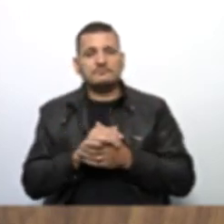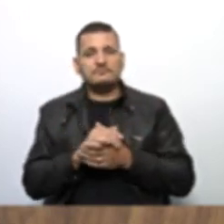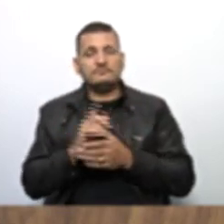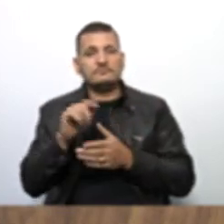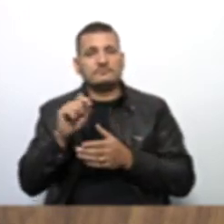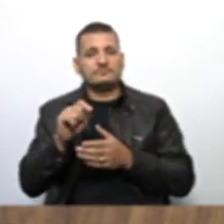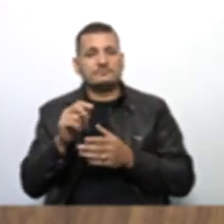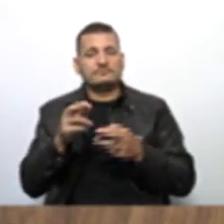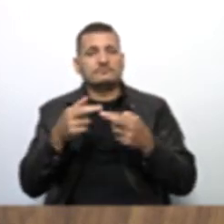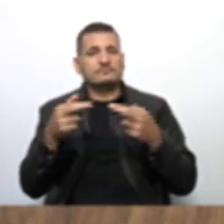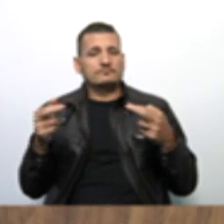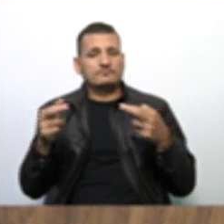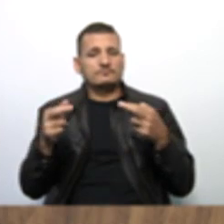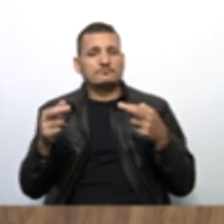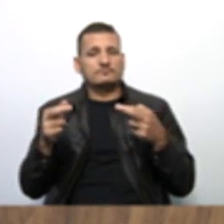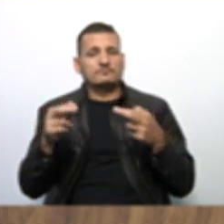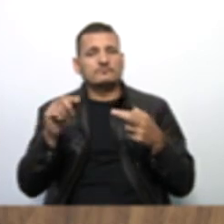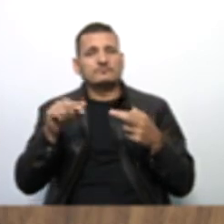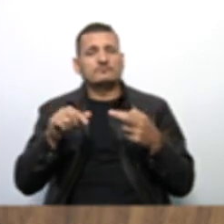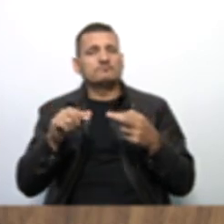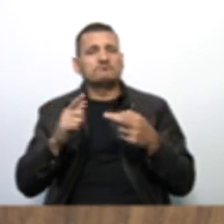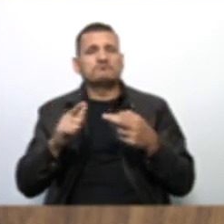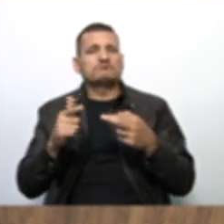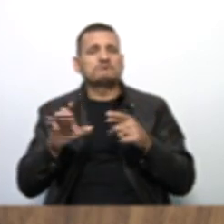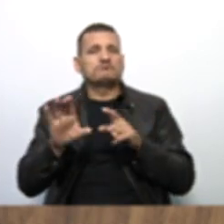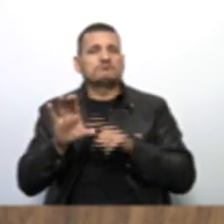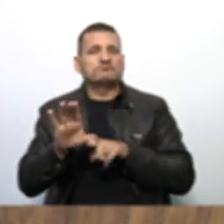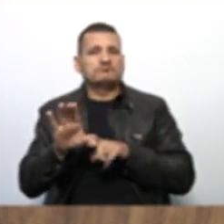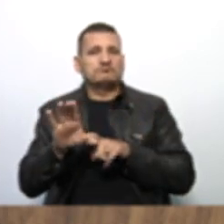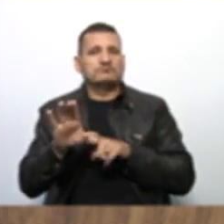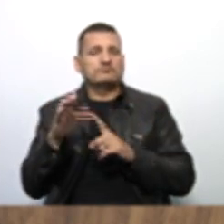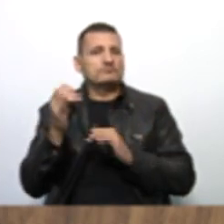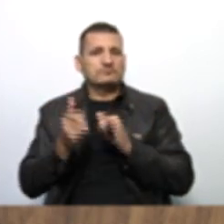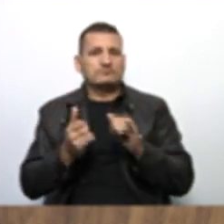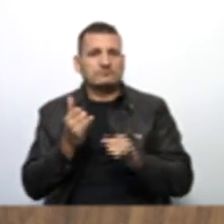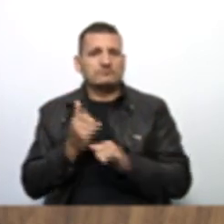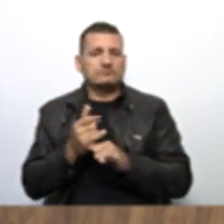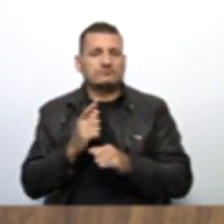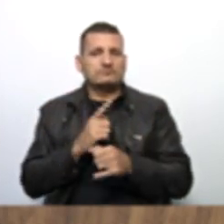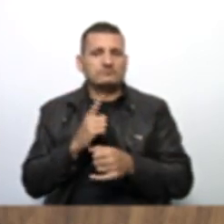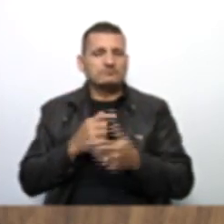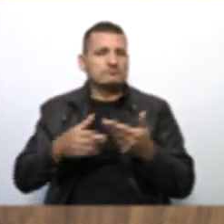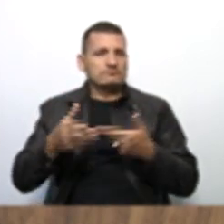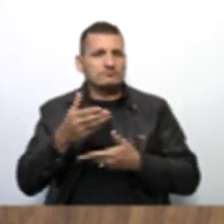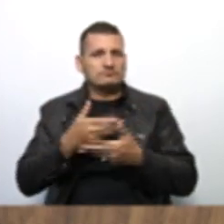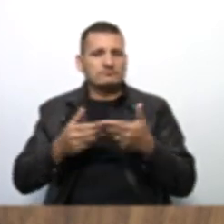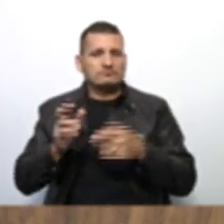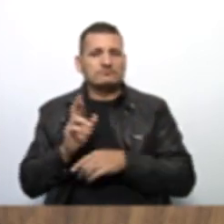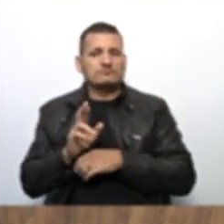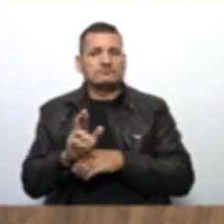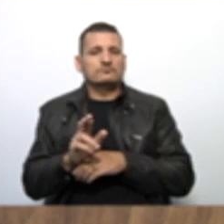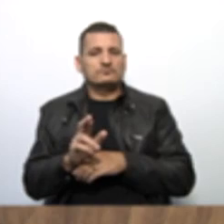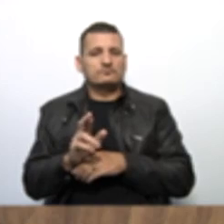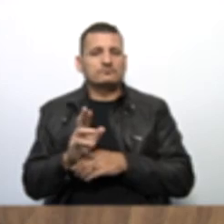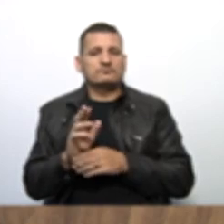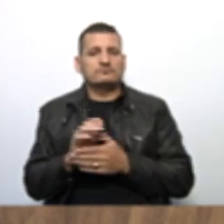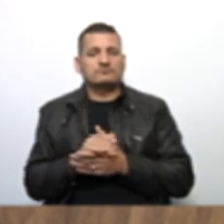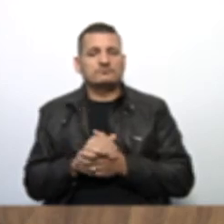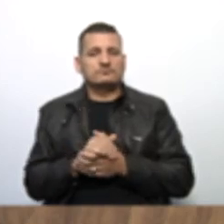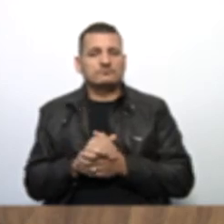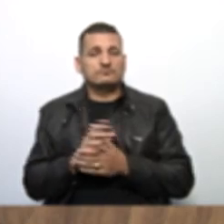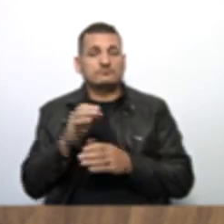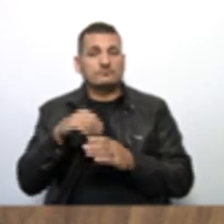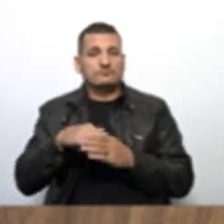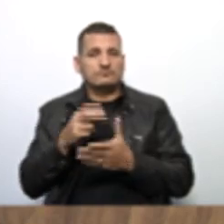uma rede necessariamente não está dependendo aí da internet para que a gente possa ter esse compartilhamento e recursos dentro de um